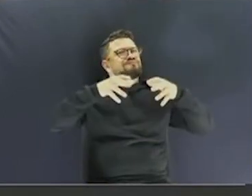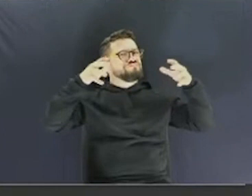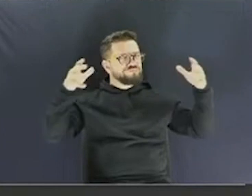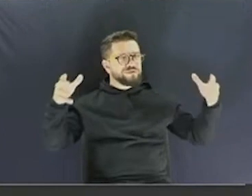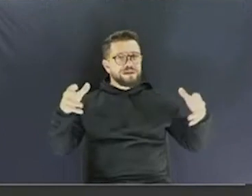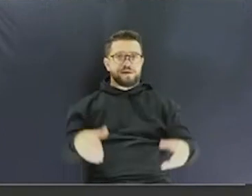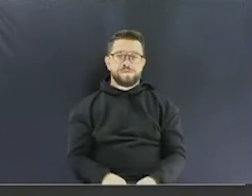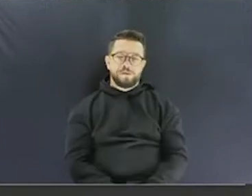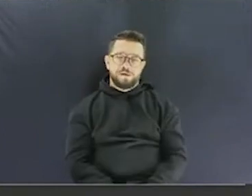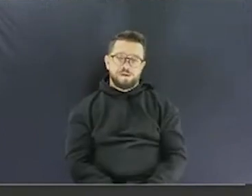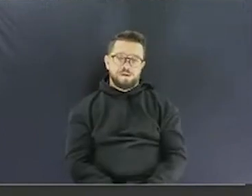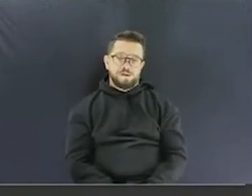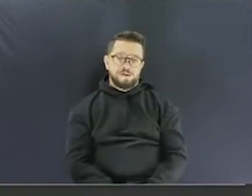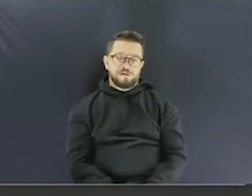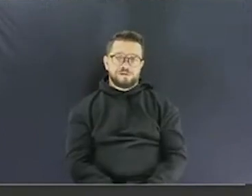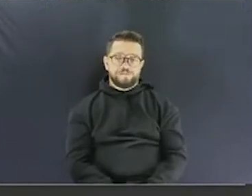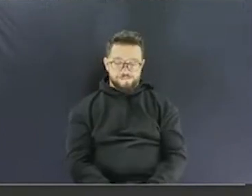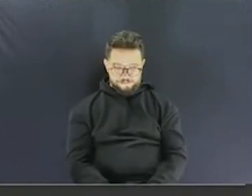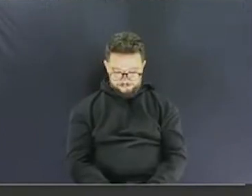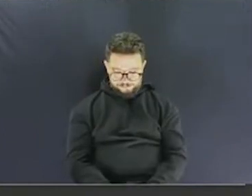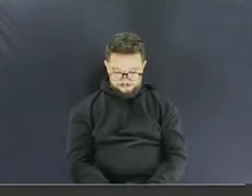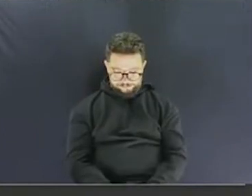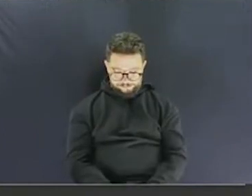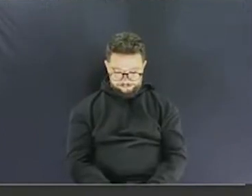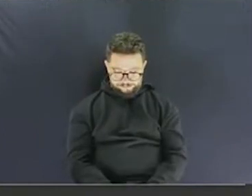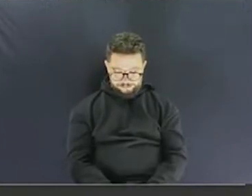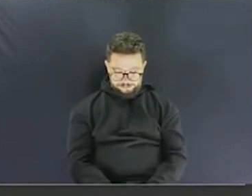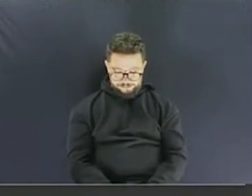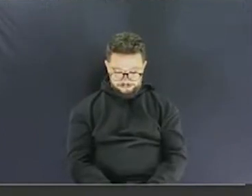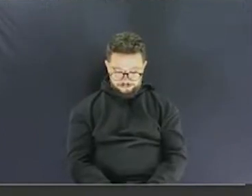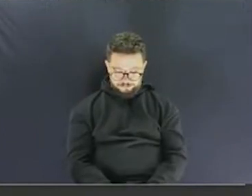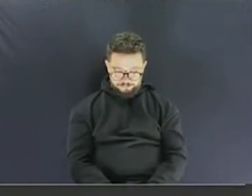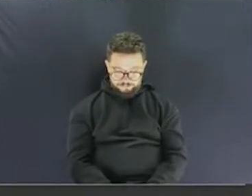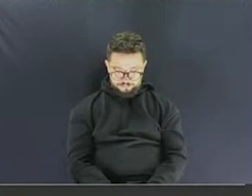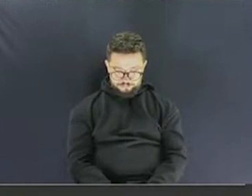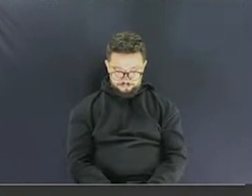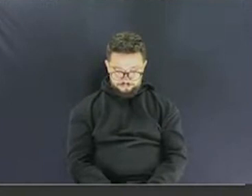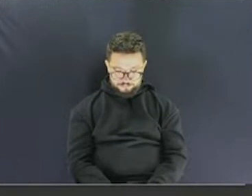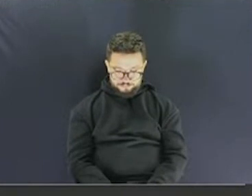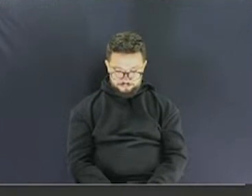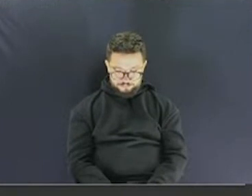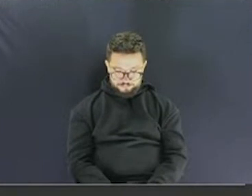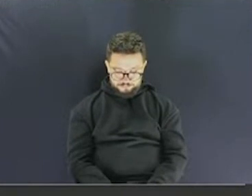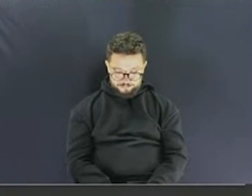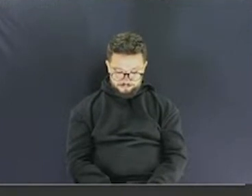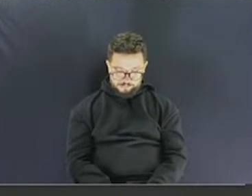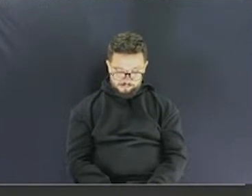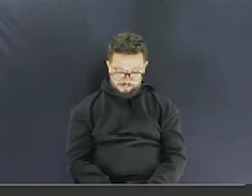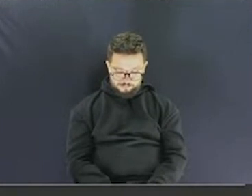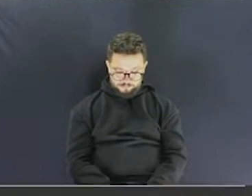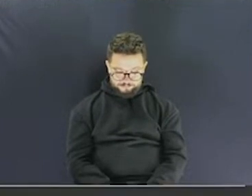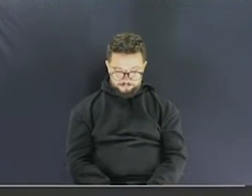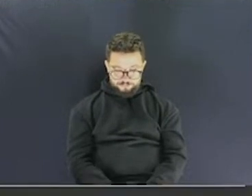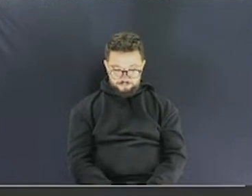tem mais um aqui. Regularização e produção habitacional. Então, como eu falei, apesar da demanda estar